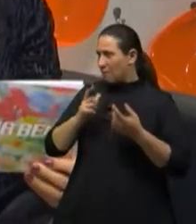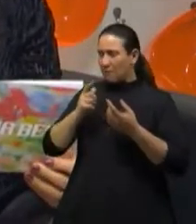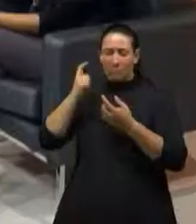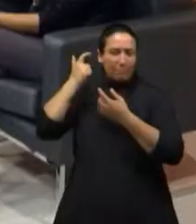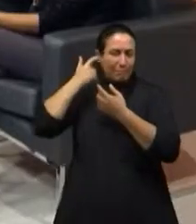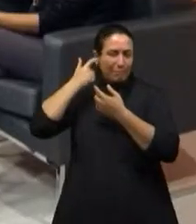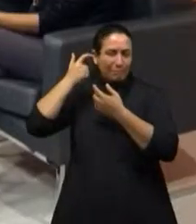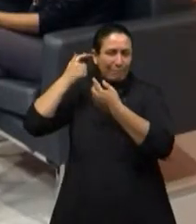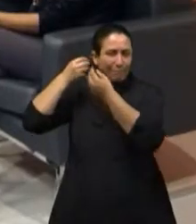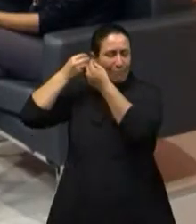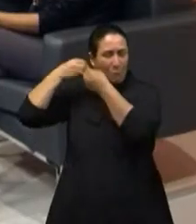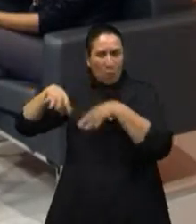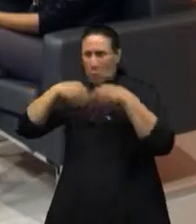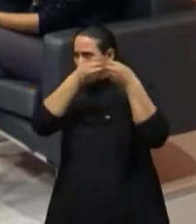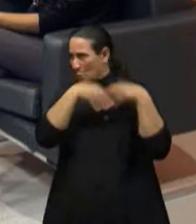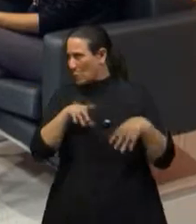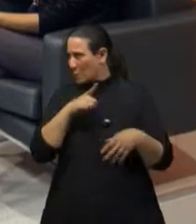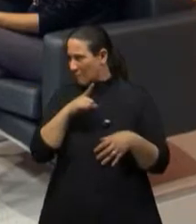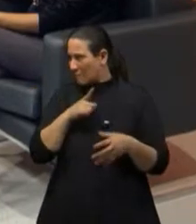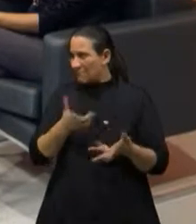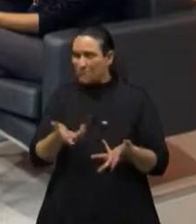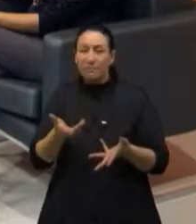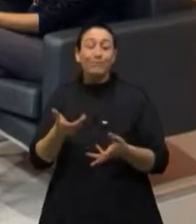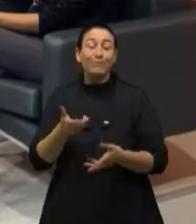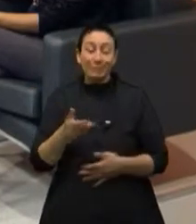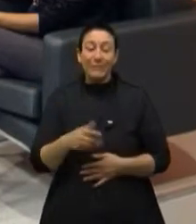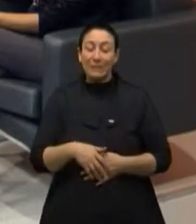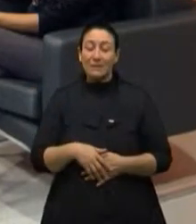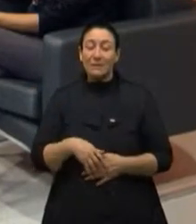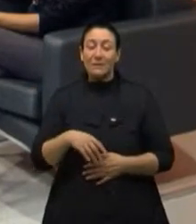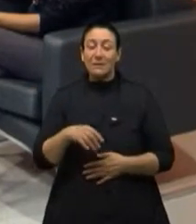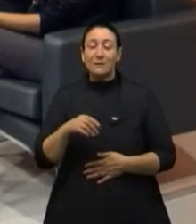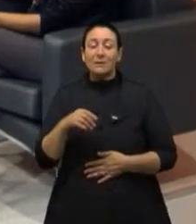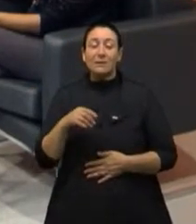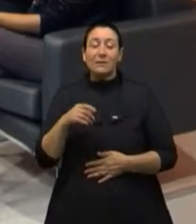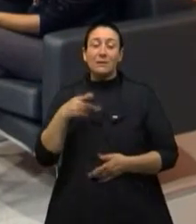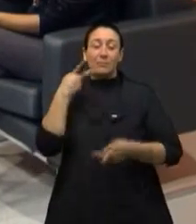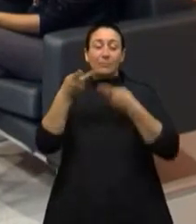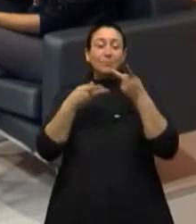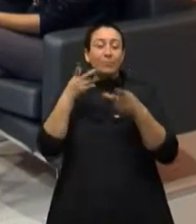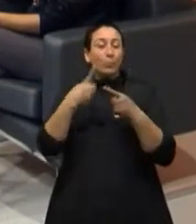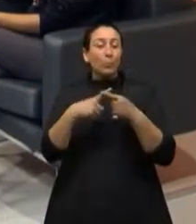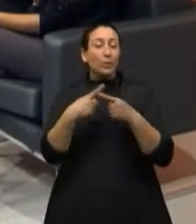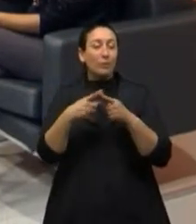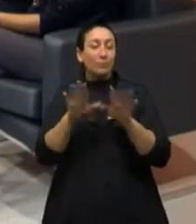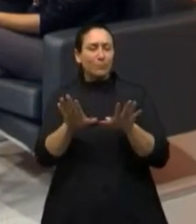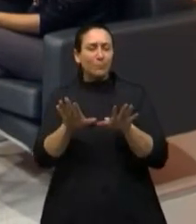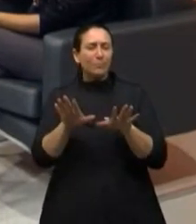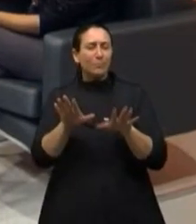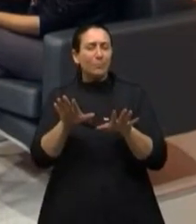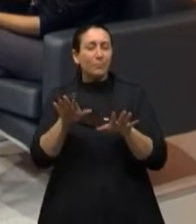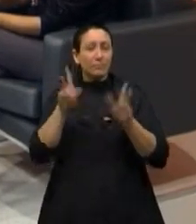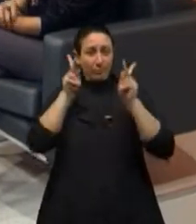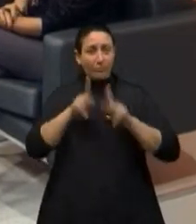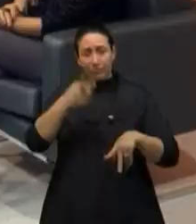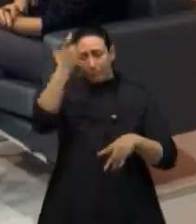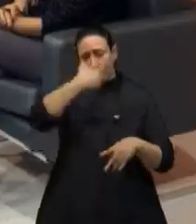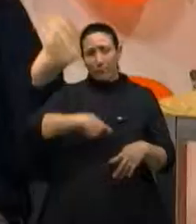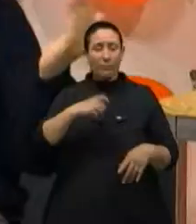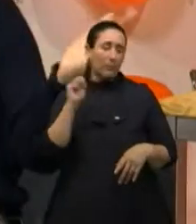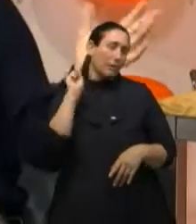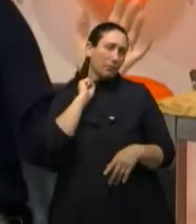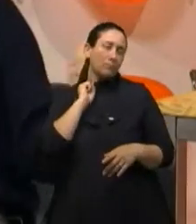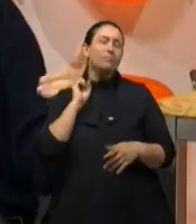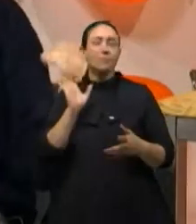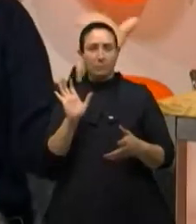audição em termos de compreensão de fala assim ah tá por além da das questões assim